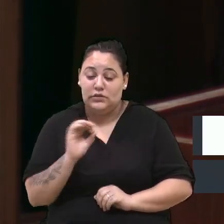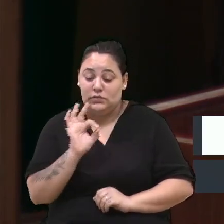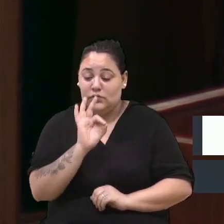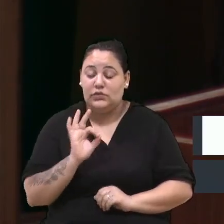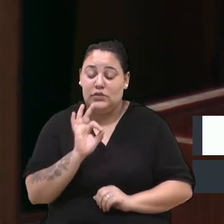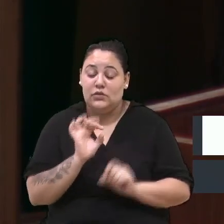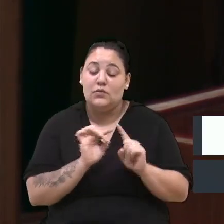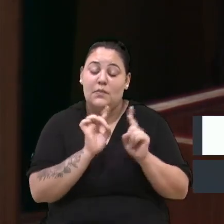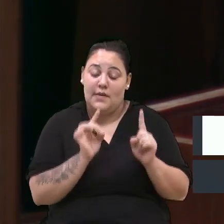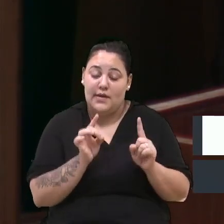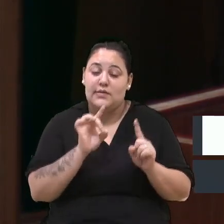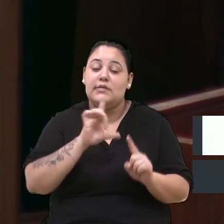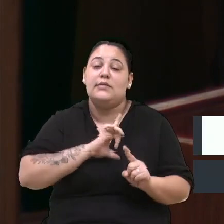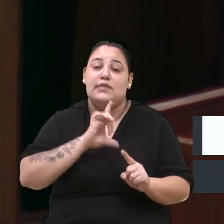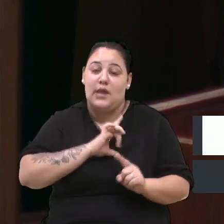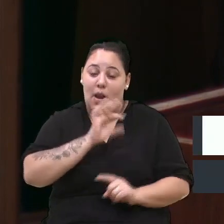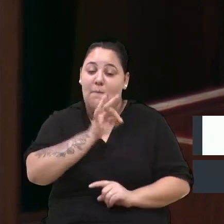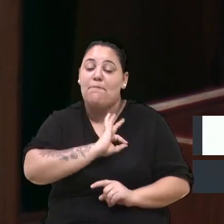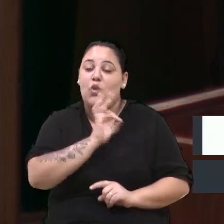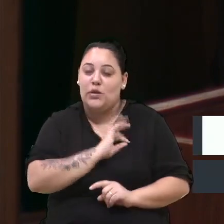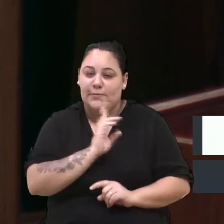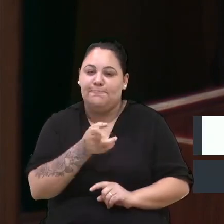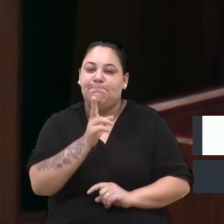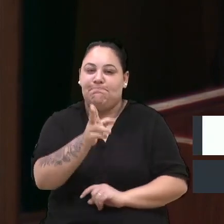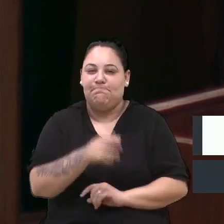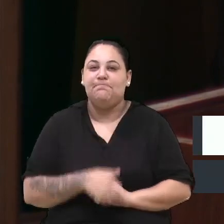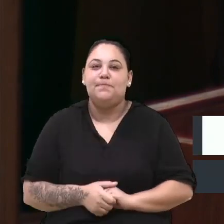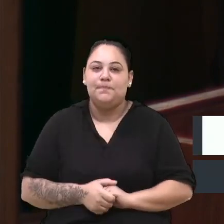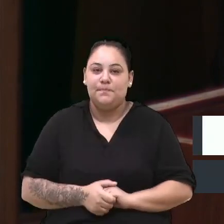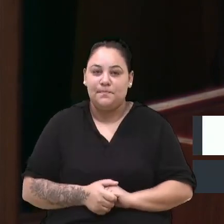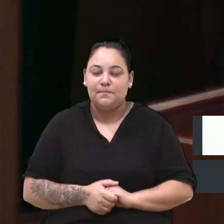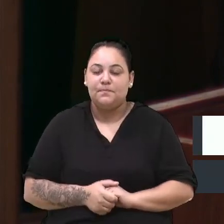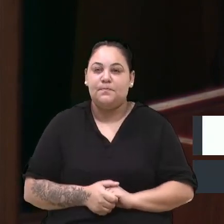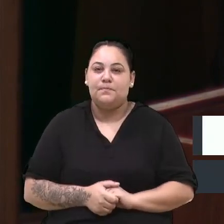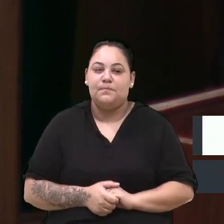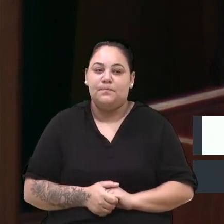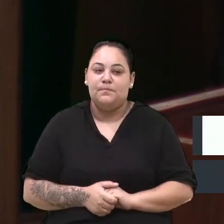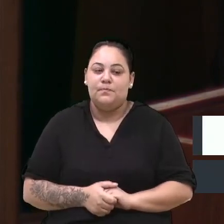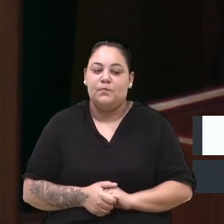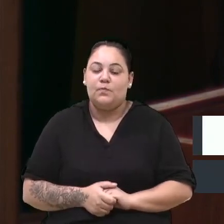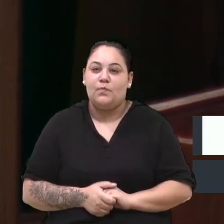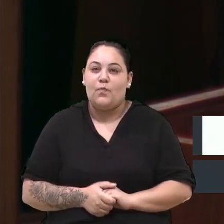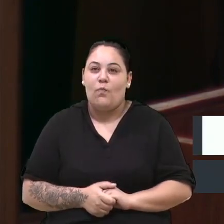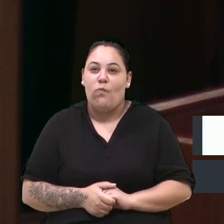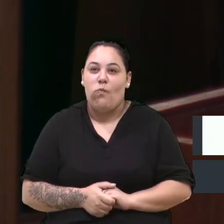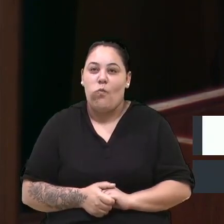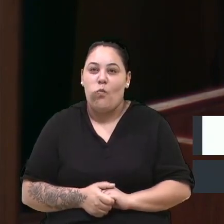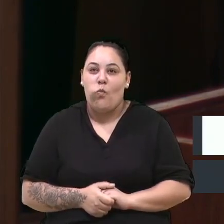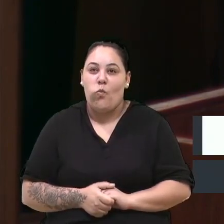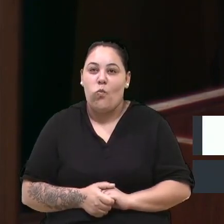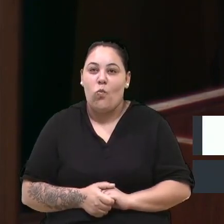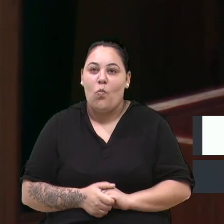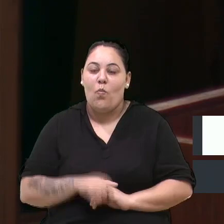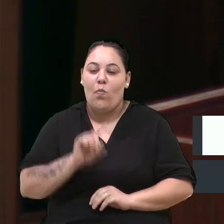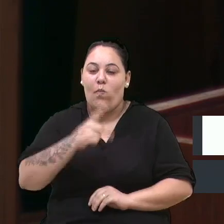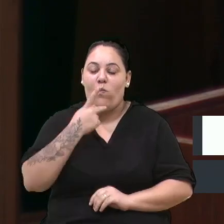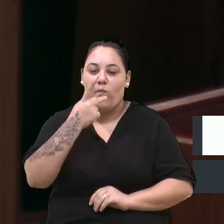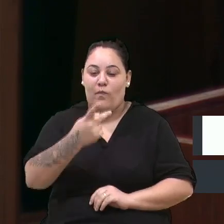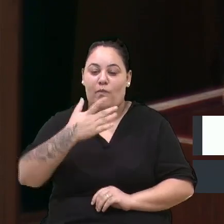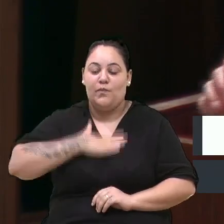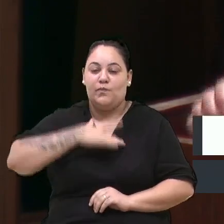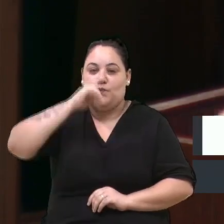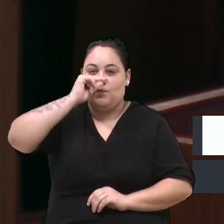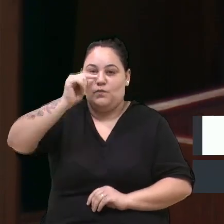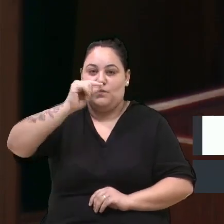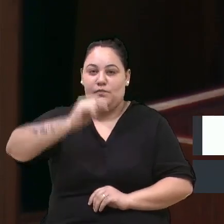o policiamento está funcionando. Senhoras e senhores, essa é a fala desse vereador.